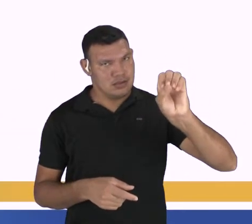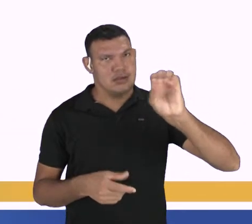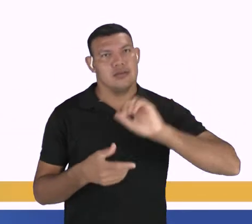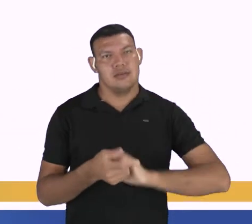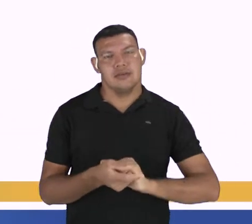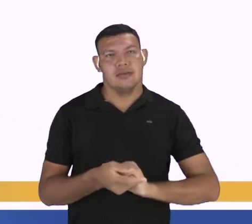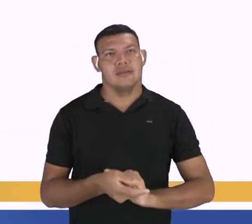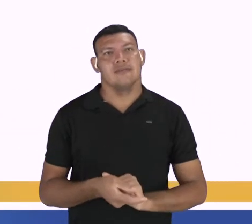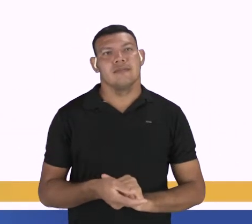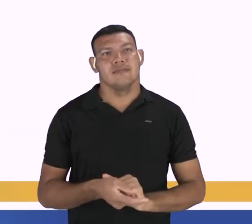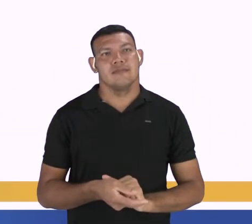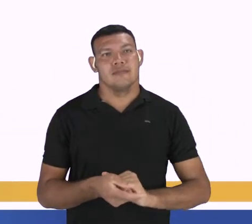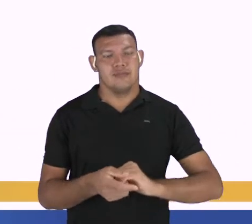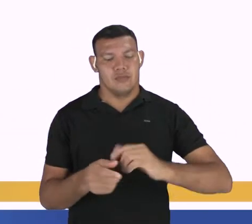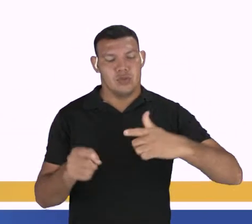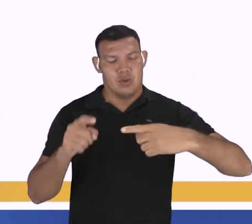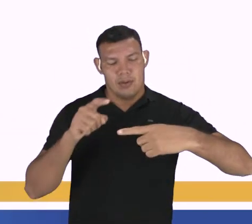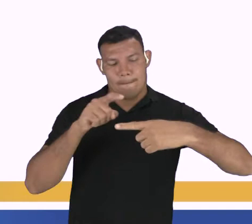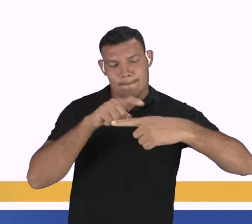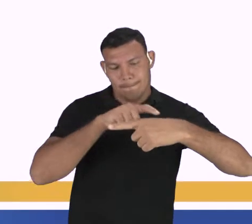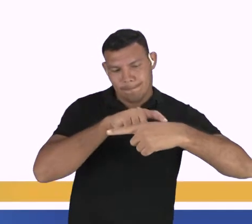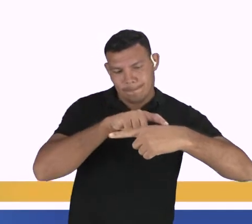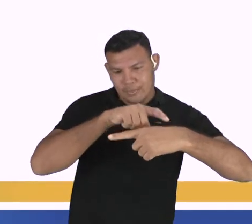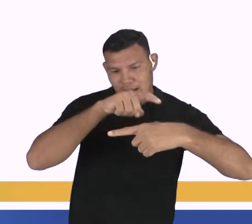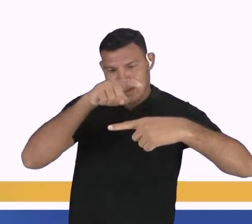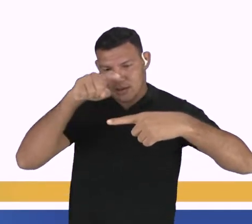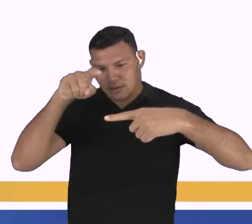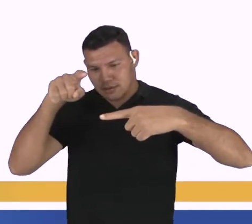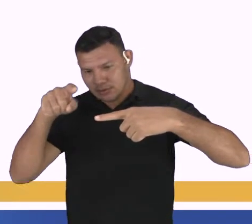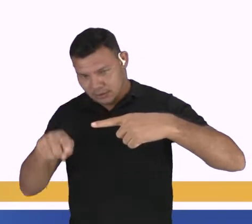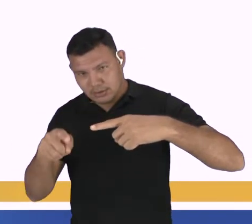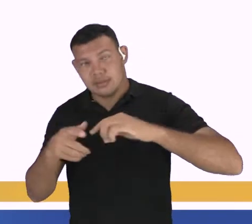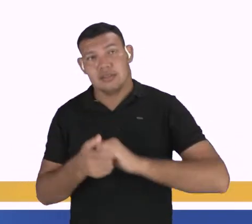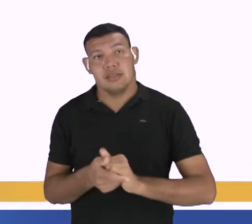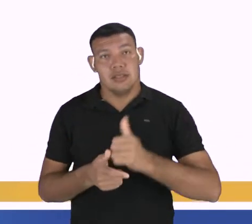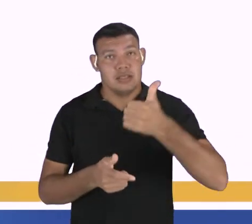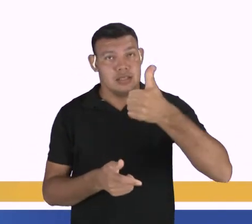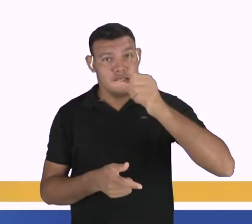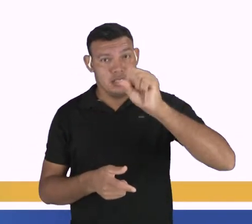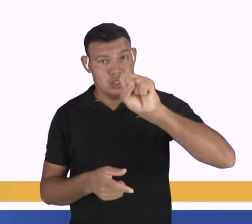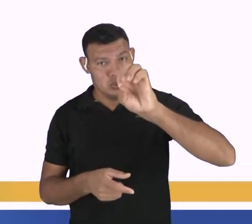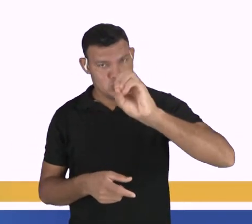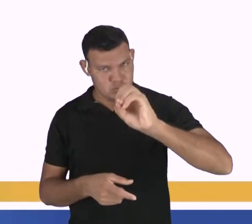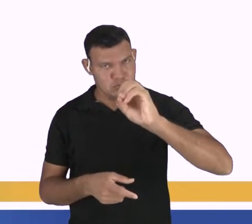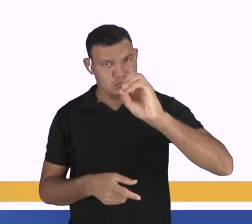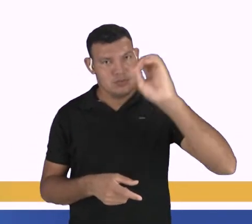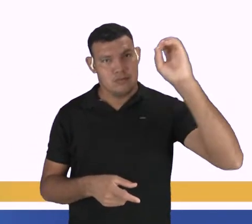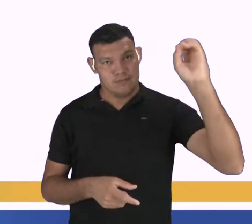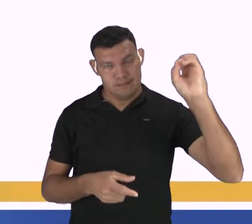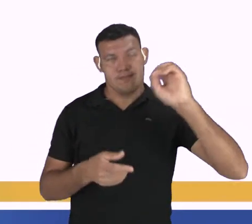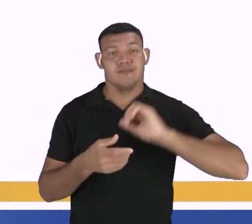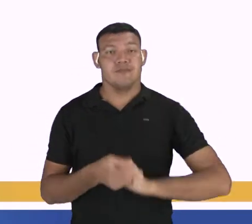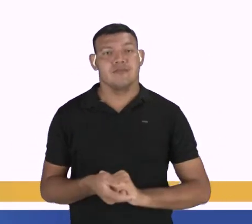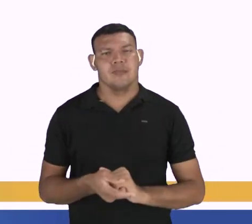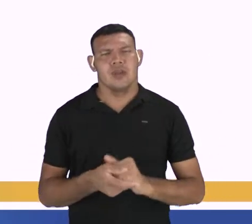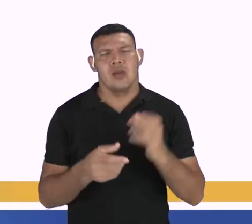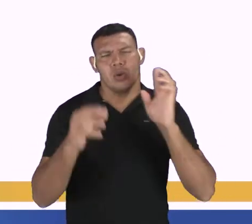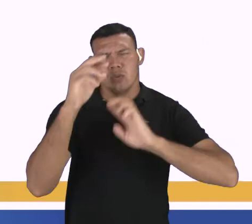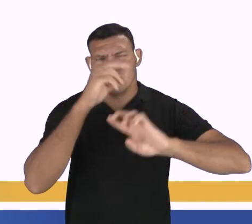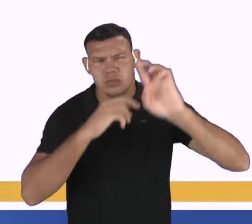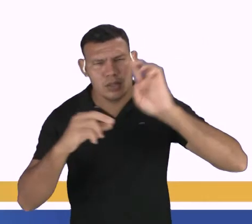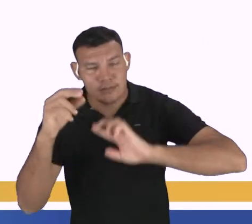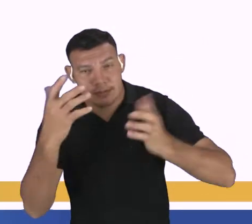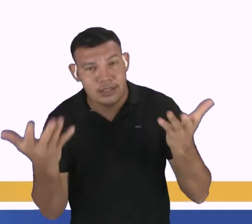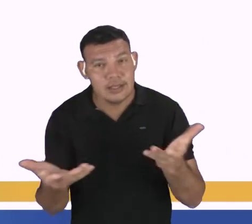é um ângulo de 180 graus. Então a gente vai observar esse conjunto de ângulos aí, e vamos